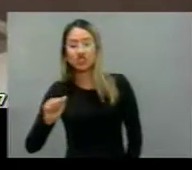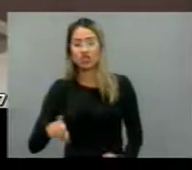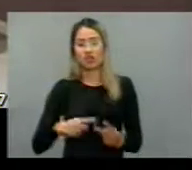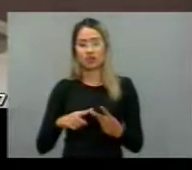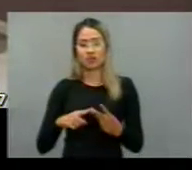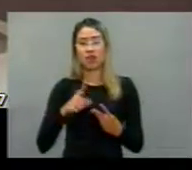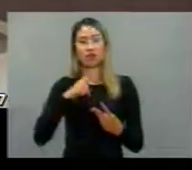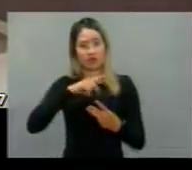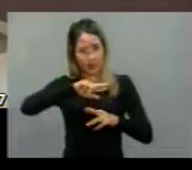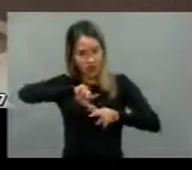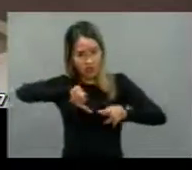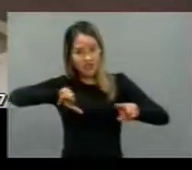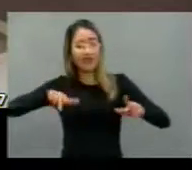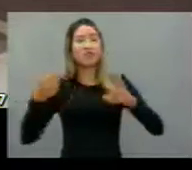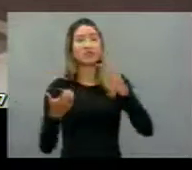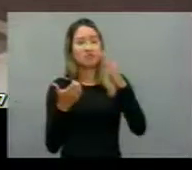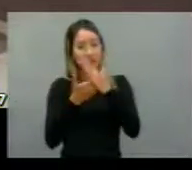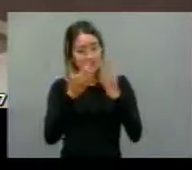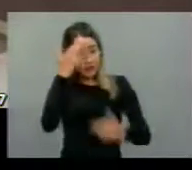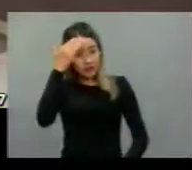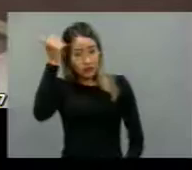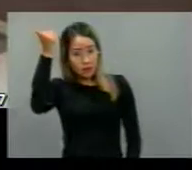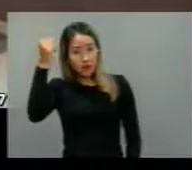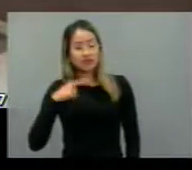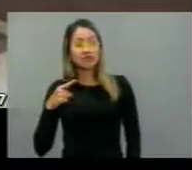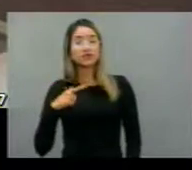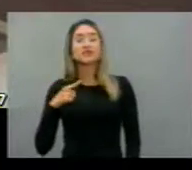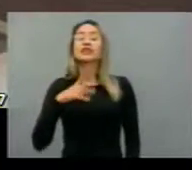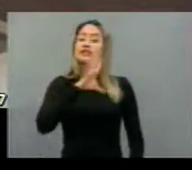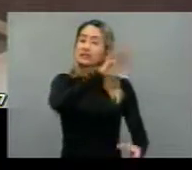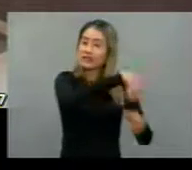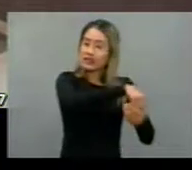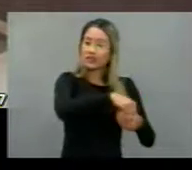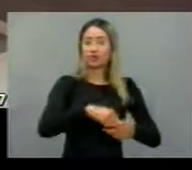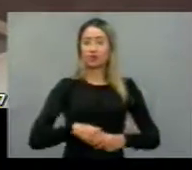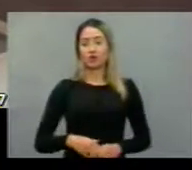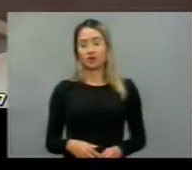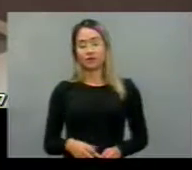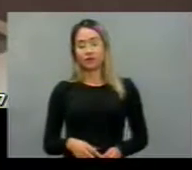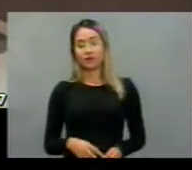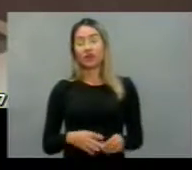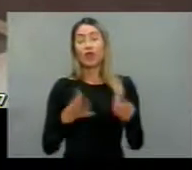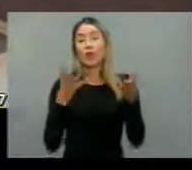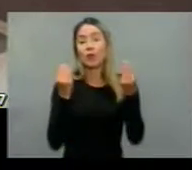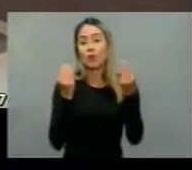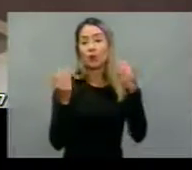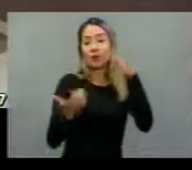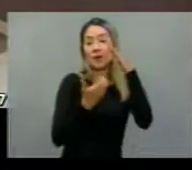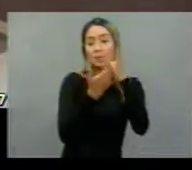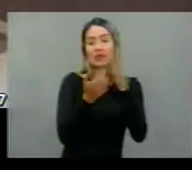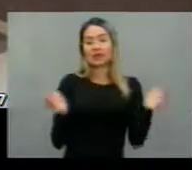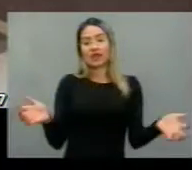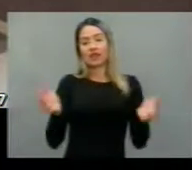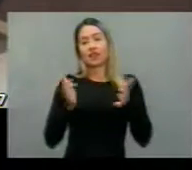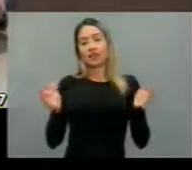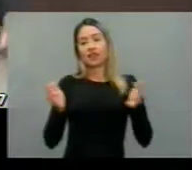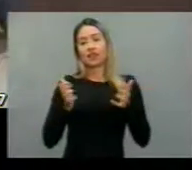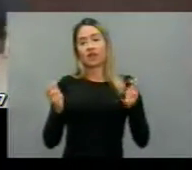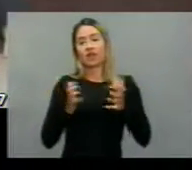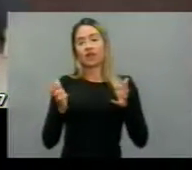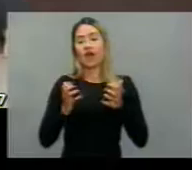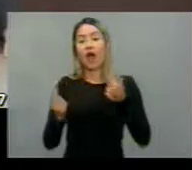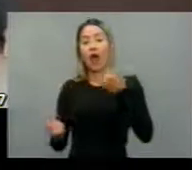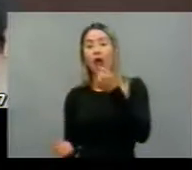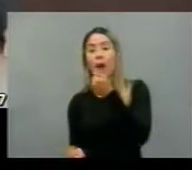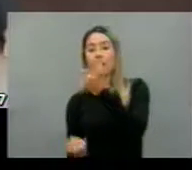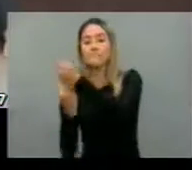Obviamente, por que há esses esquemas vinculando grandes corporações, né? No esquema